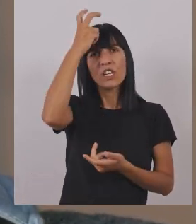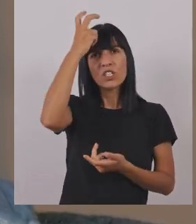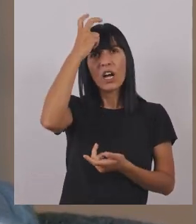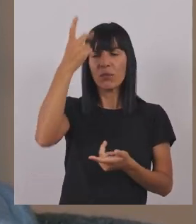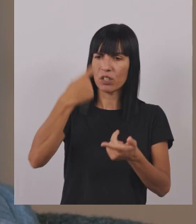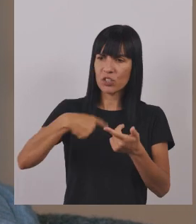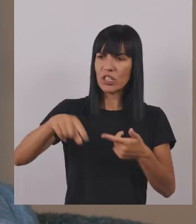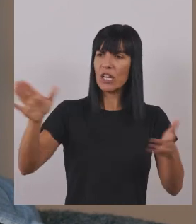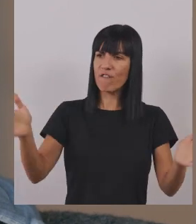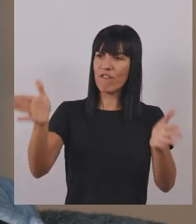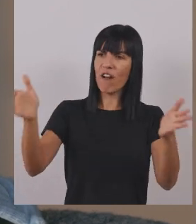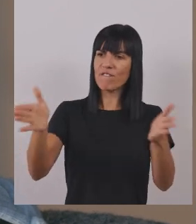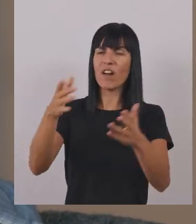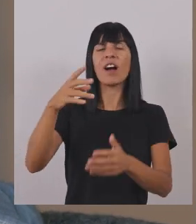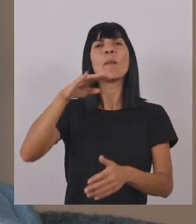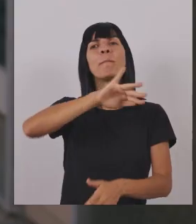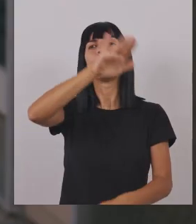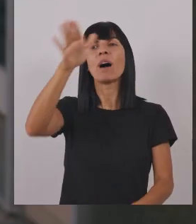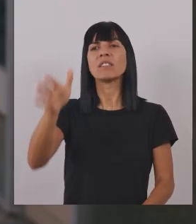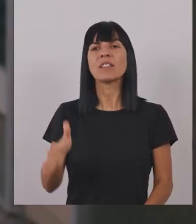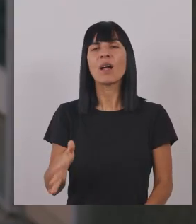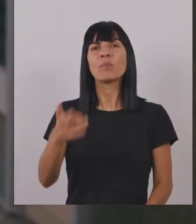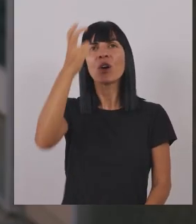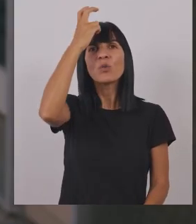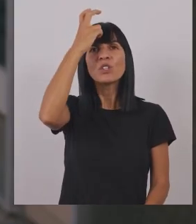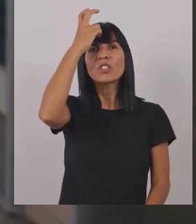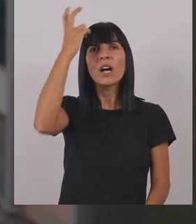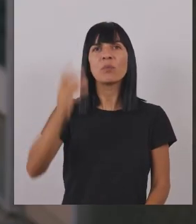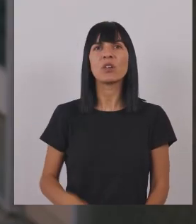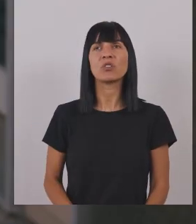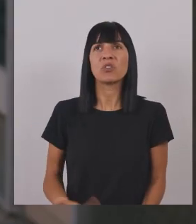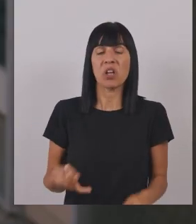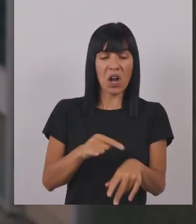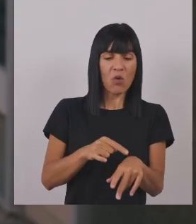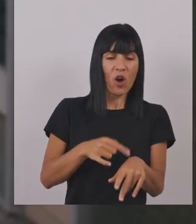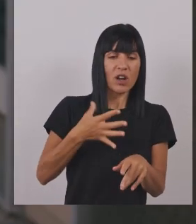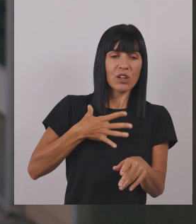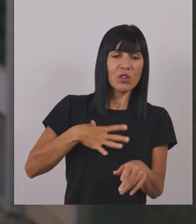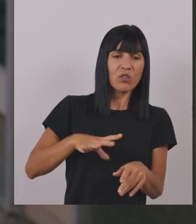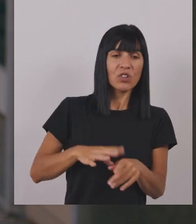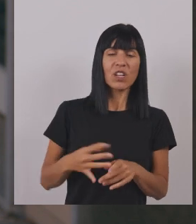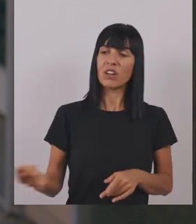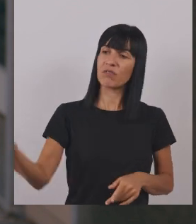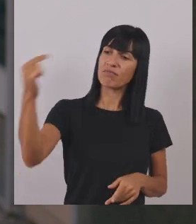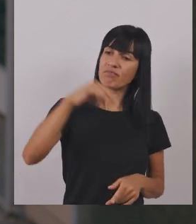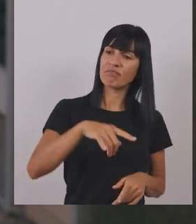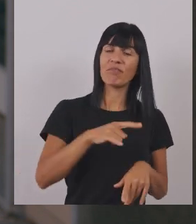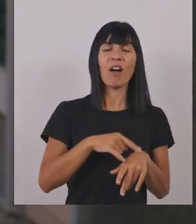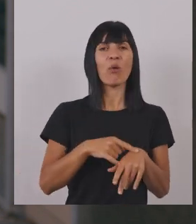serra, pastar as cabras. Soltava-as à hora que eu queria, tapava-as à hora que eu